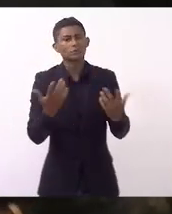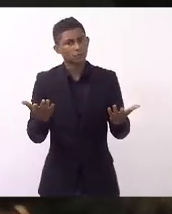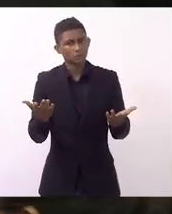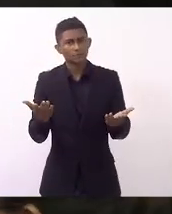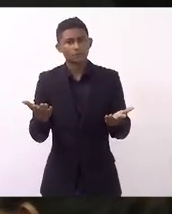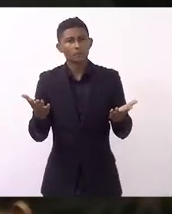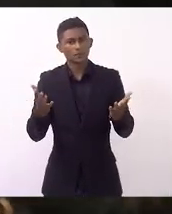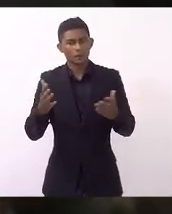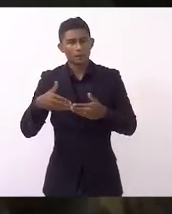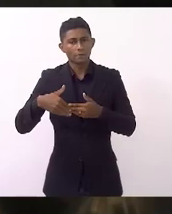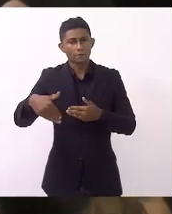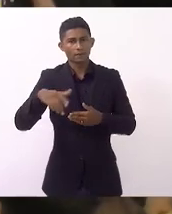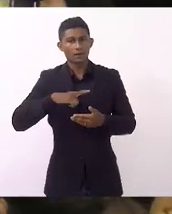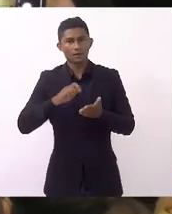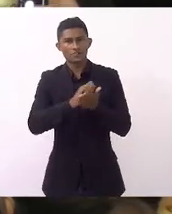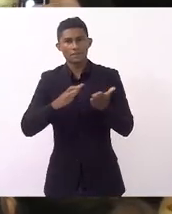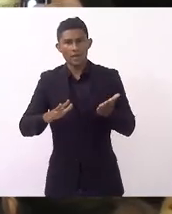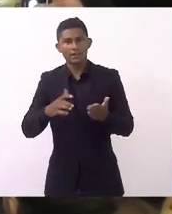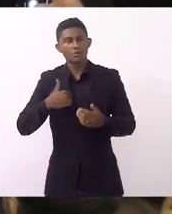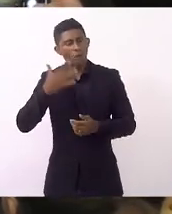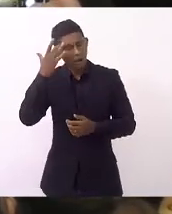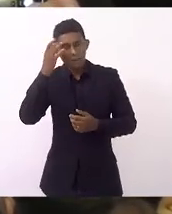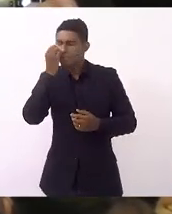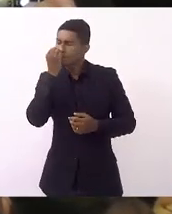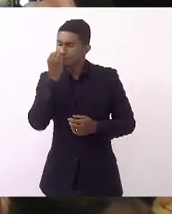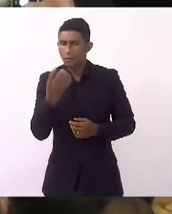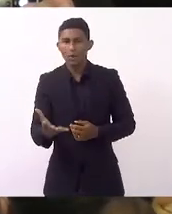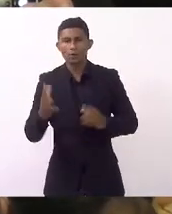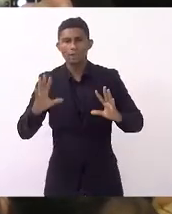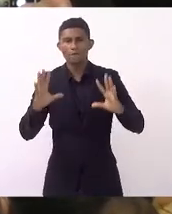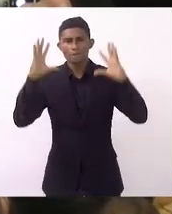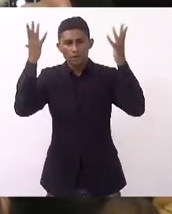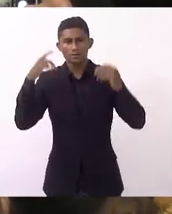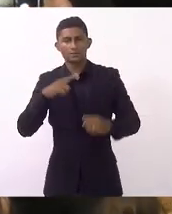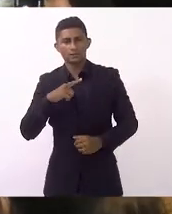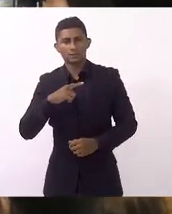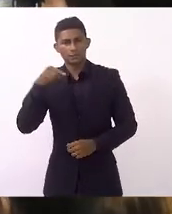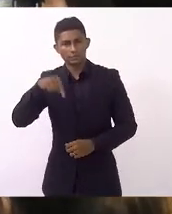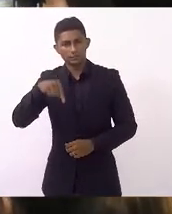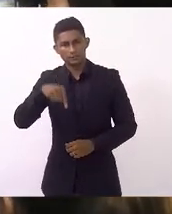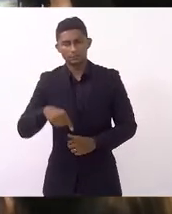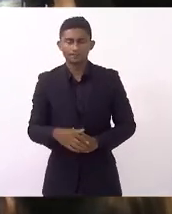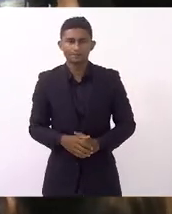que teremos em breve. Mas eu queria, deputada Tia Ju, fazer aqui uma manifestação